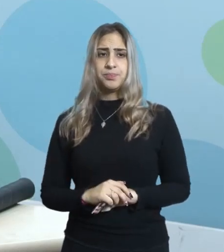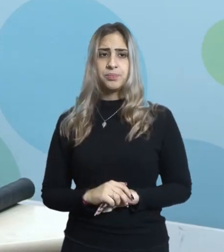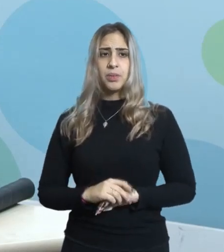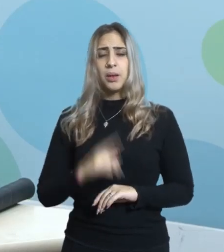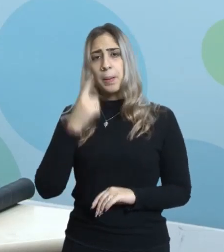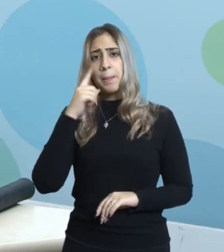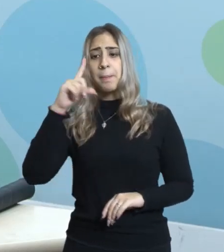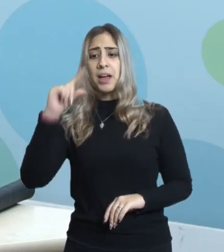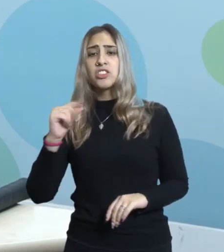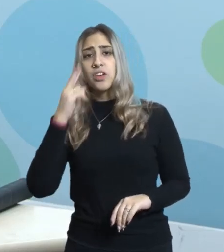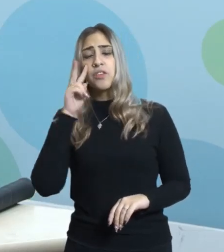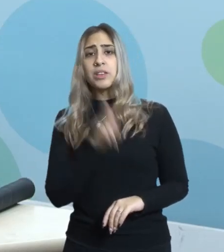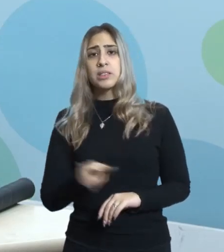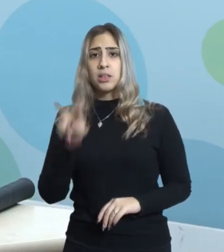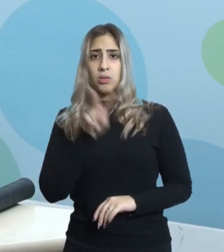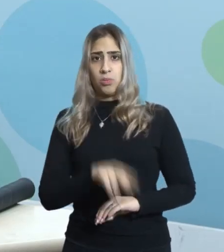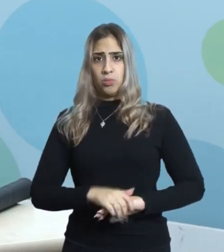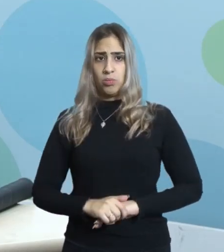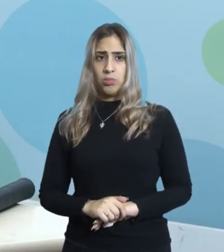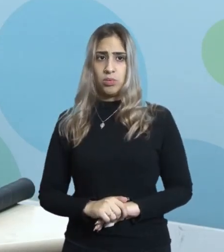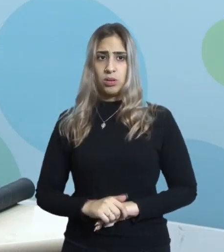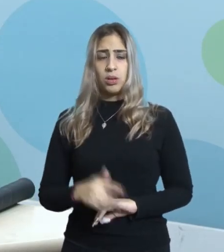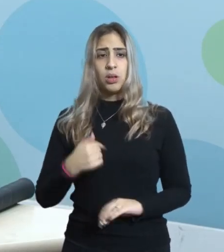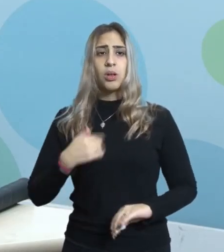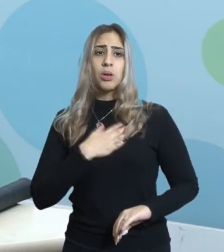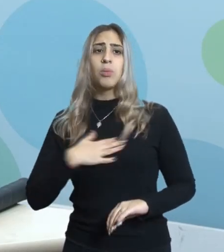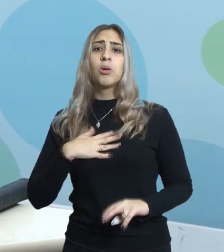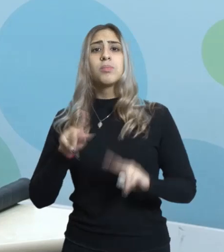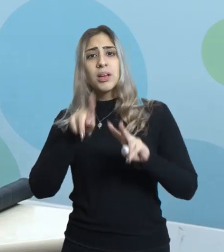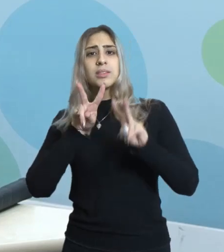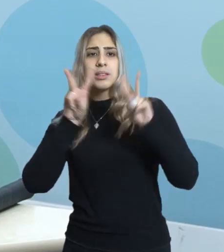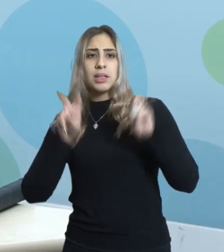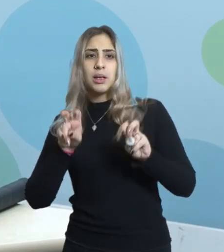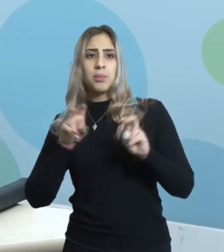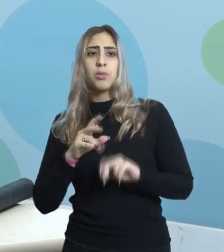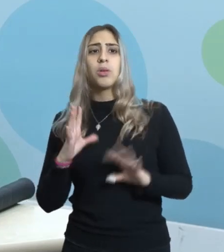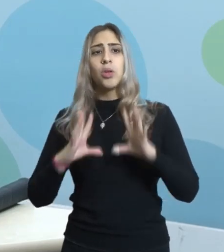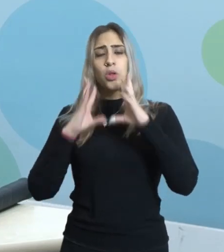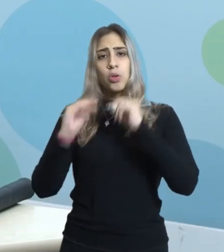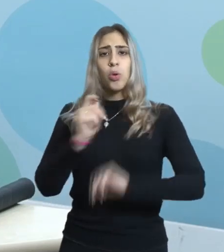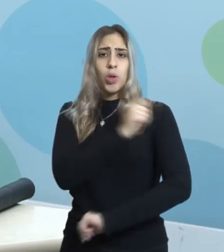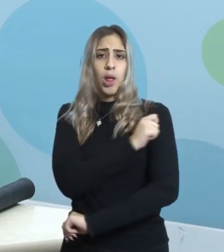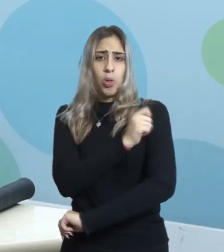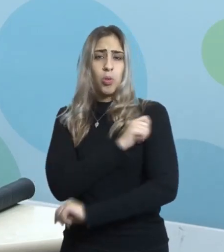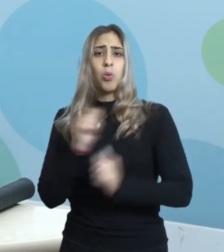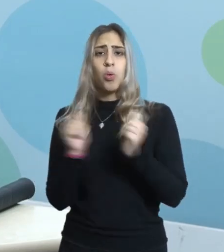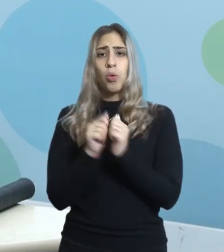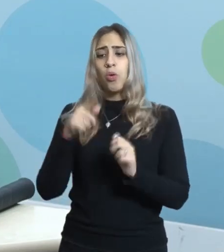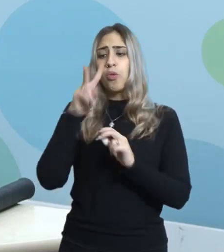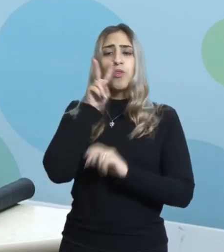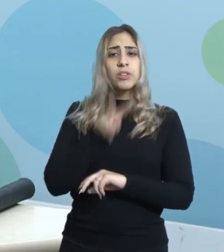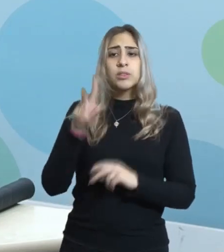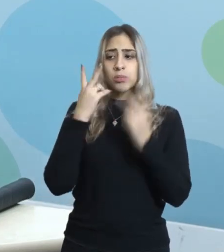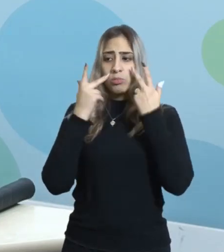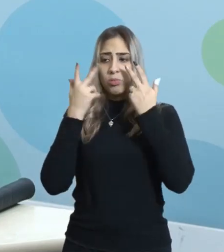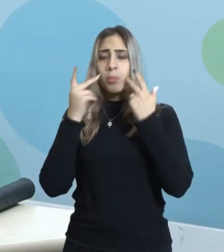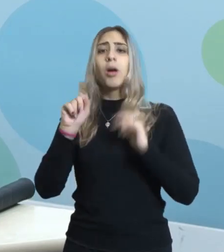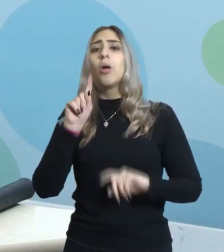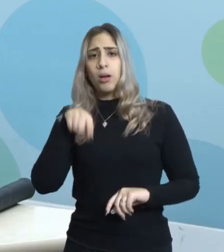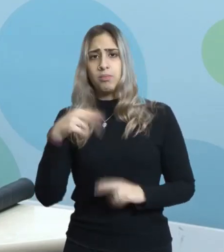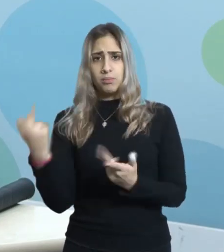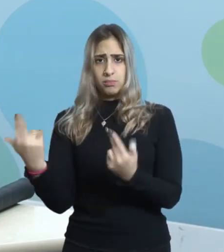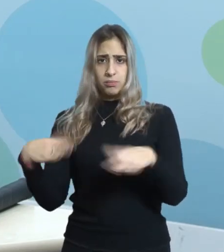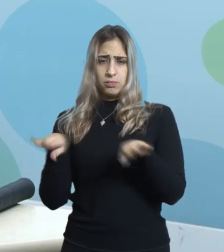Baixa visão. Aluno baixa visão, visão subnormal, que eu gosto mais desse termo. Todo aluno com visão subnormal é igual?